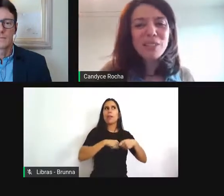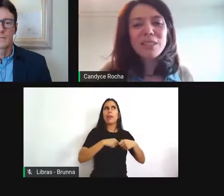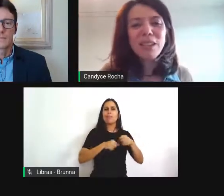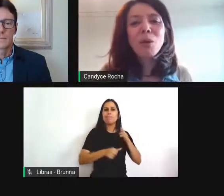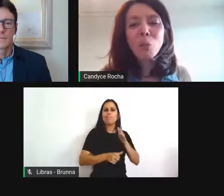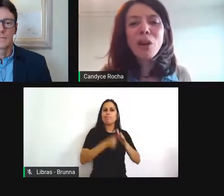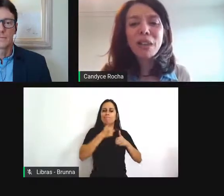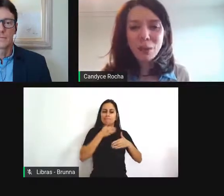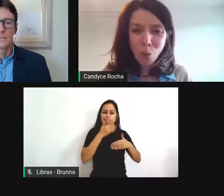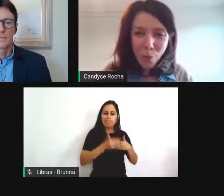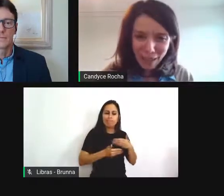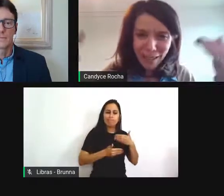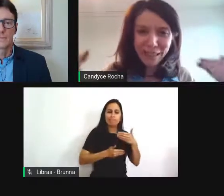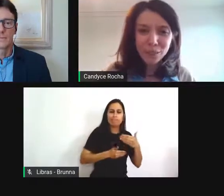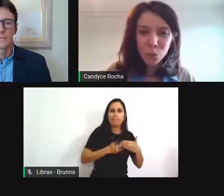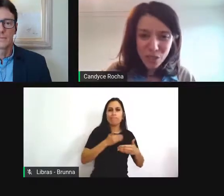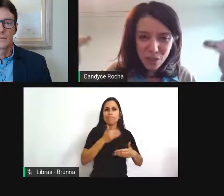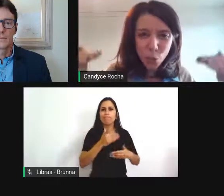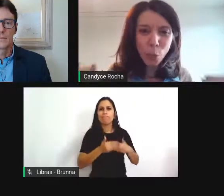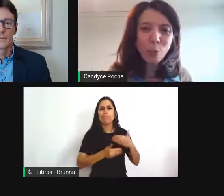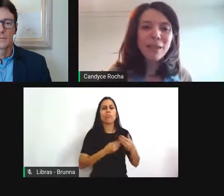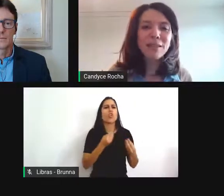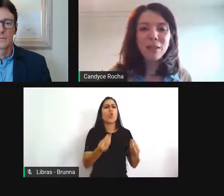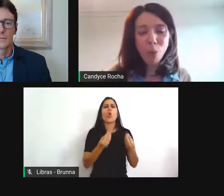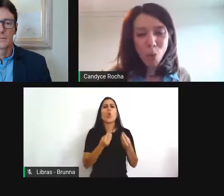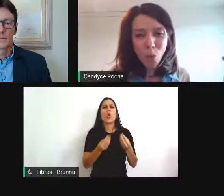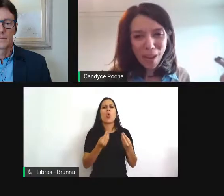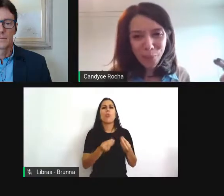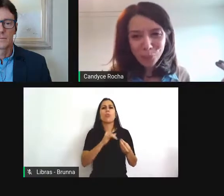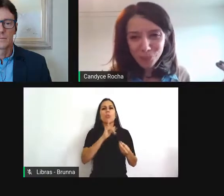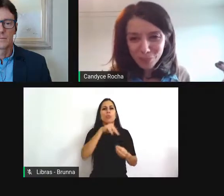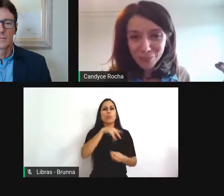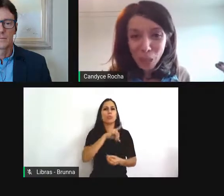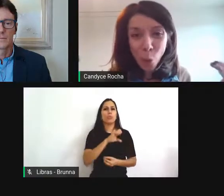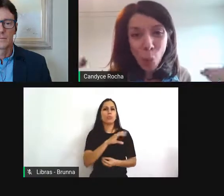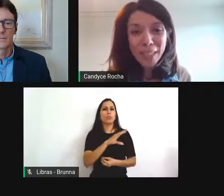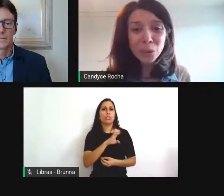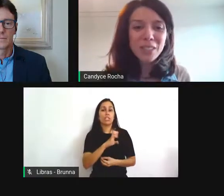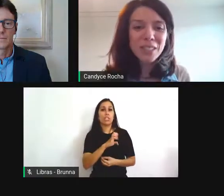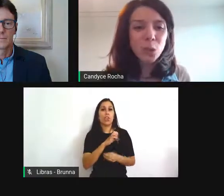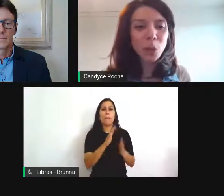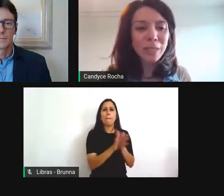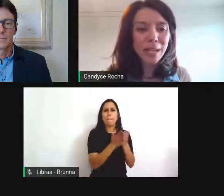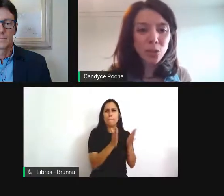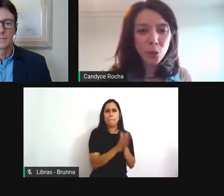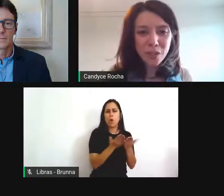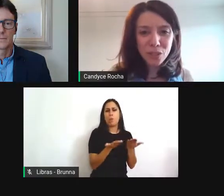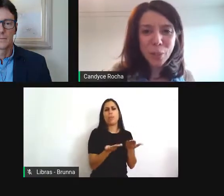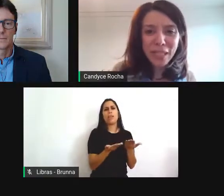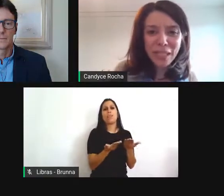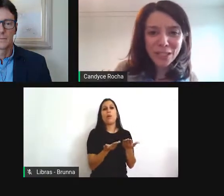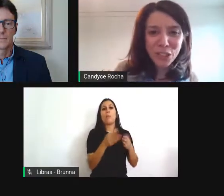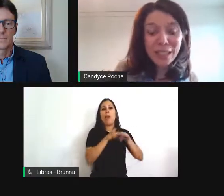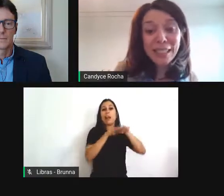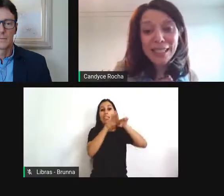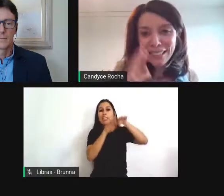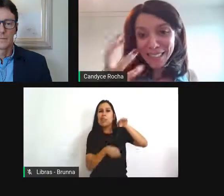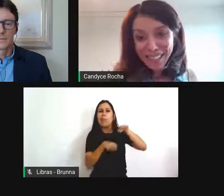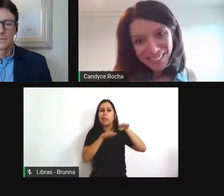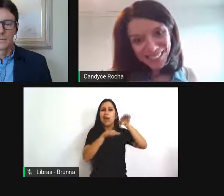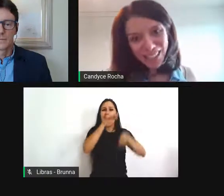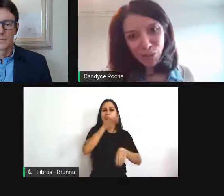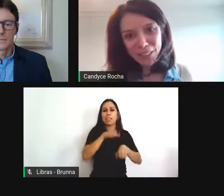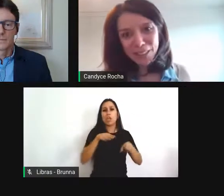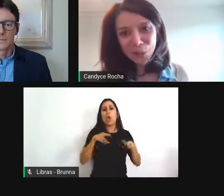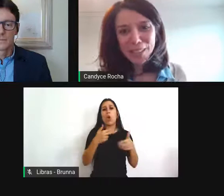não acontecerem, como é a queda do índice de pobreza, como é o aumento da desigualdade, coisas que a América Latina,